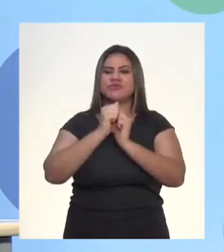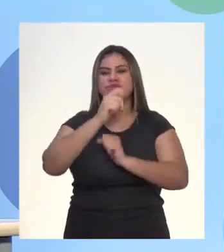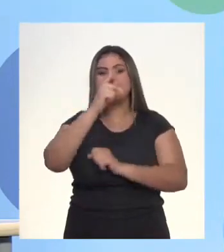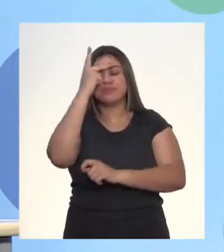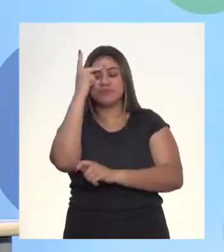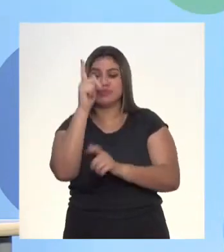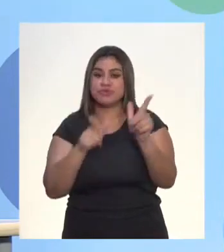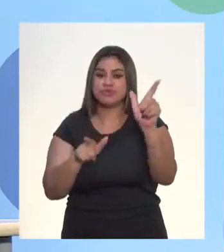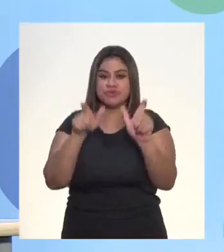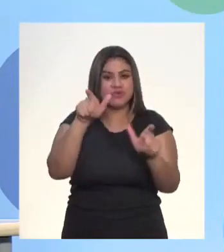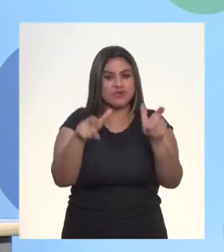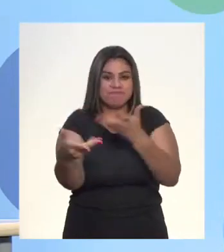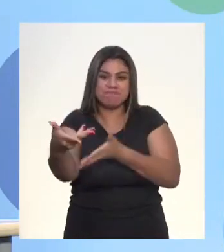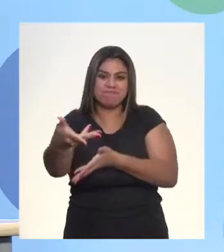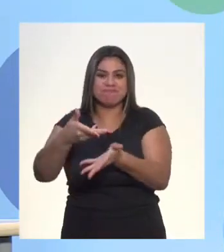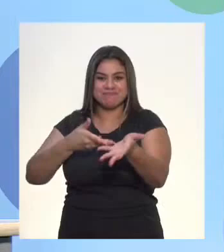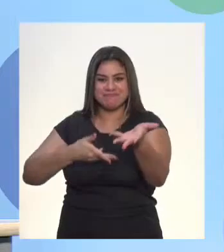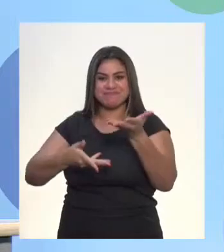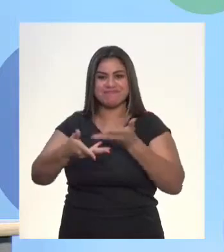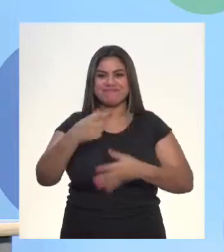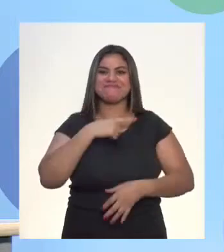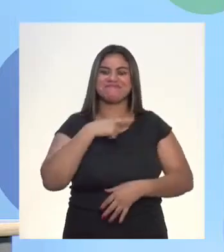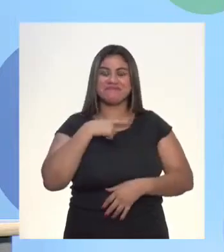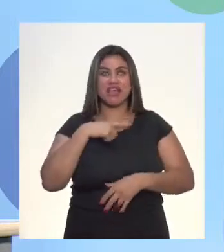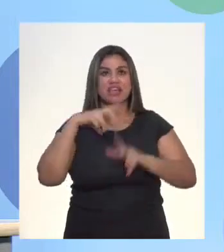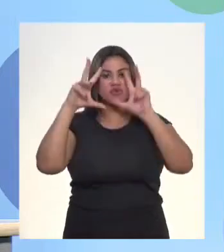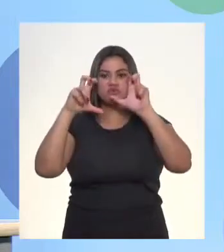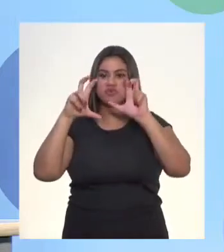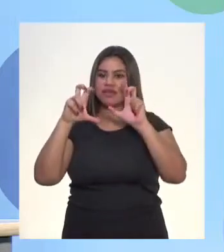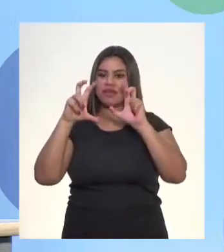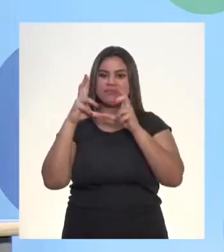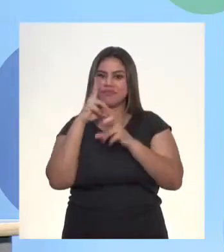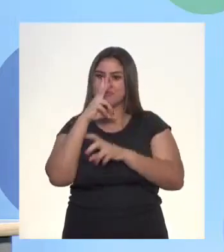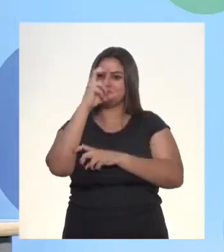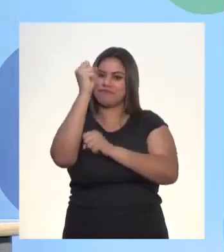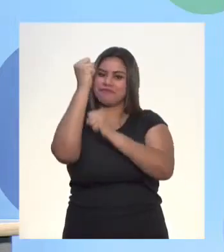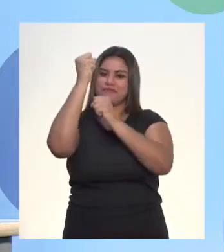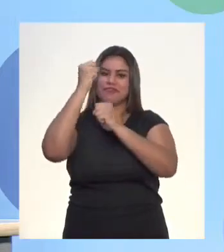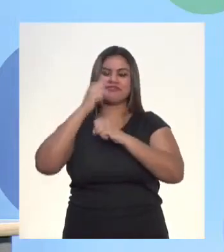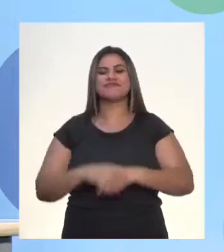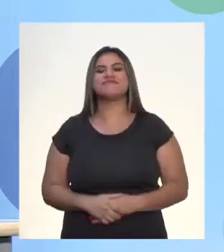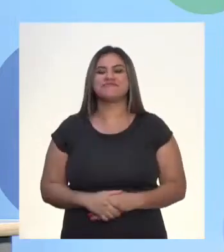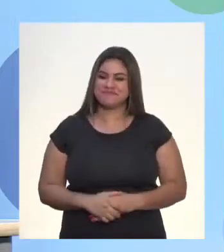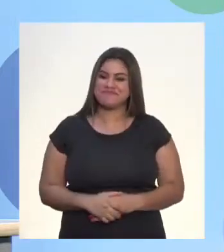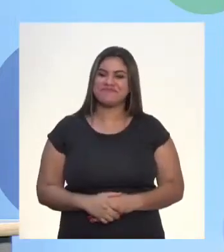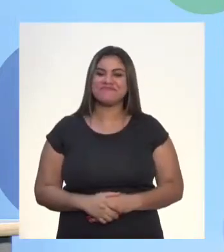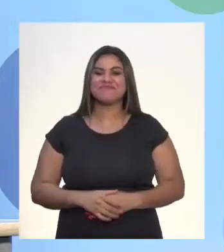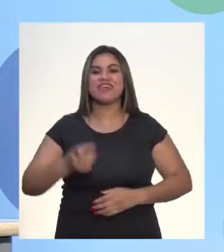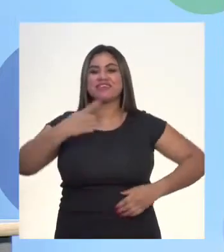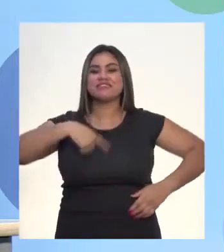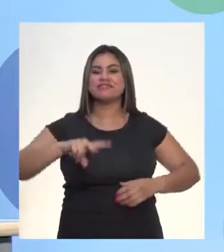está interagindo também e enriquece a temática, né? Porque quanto mais